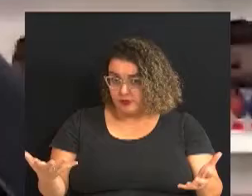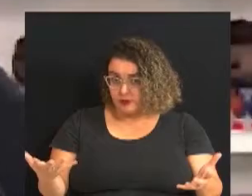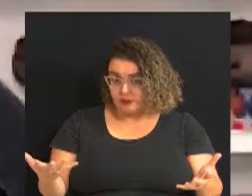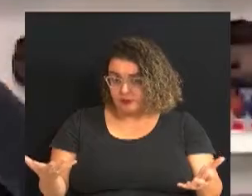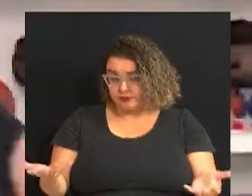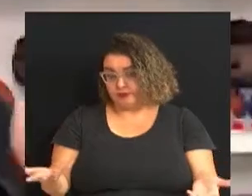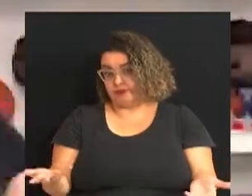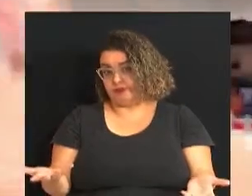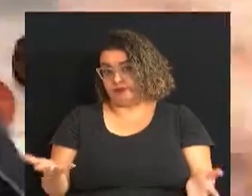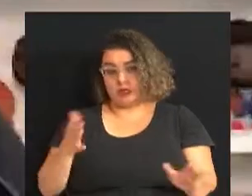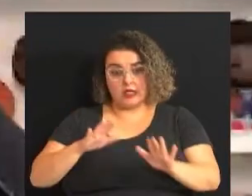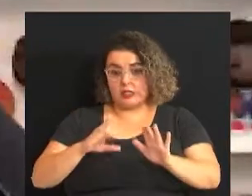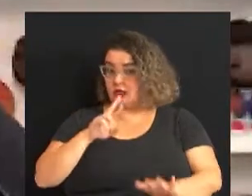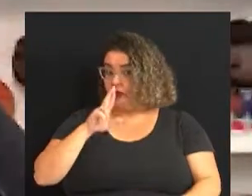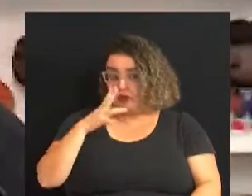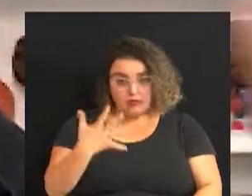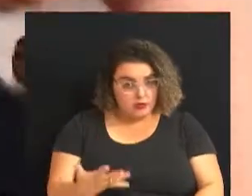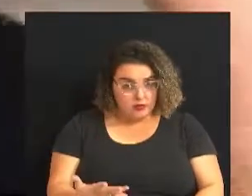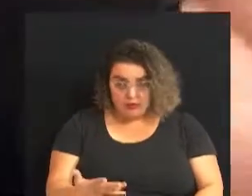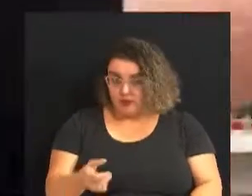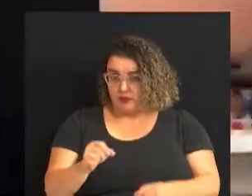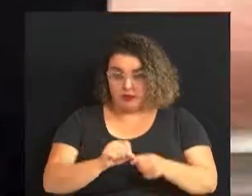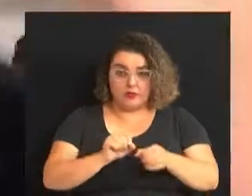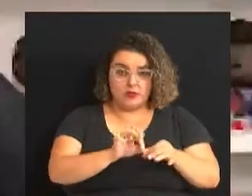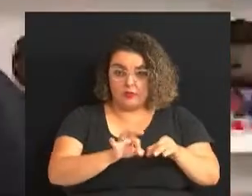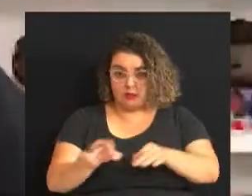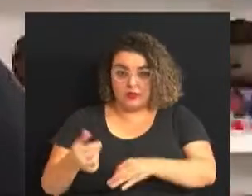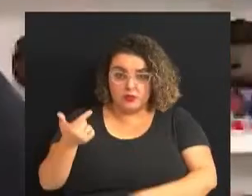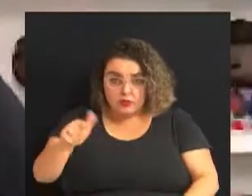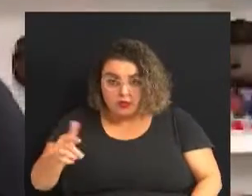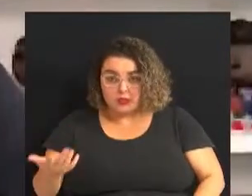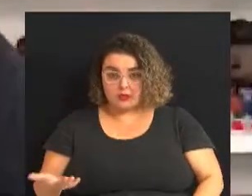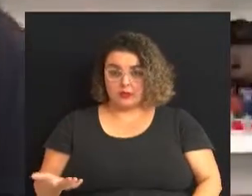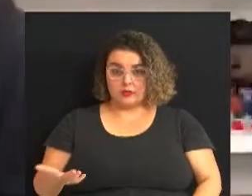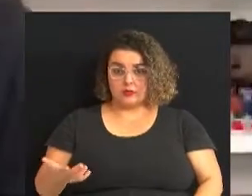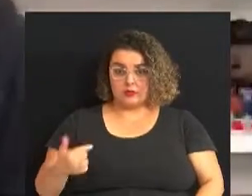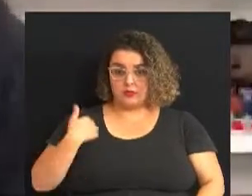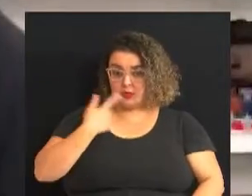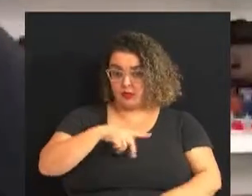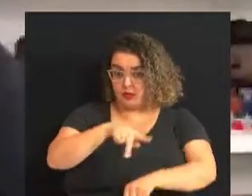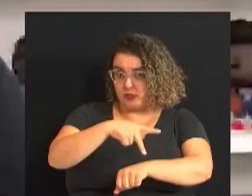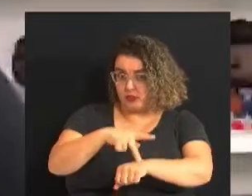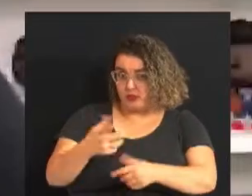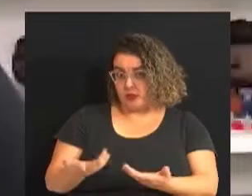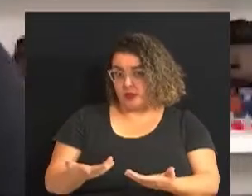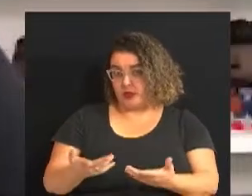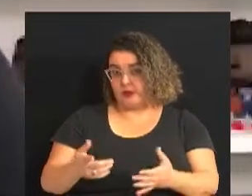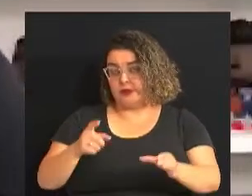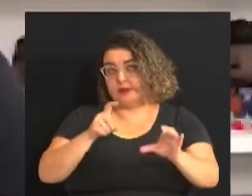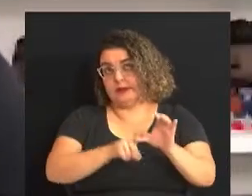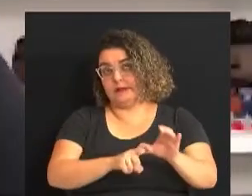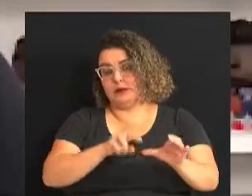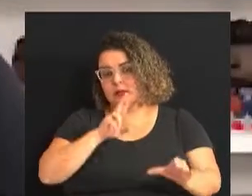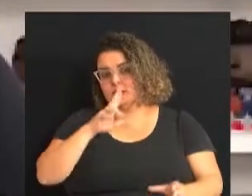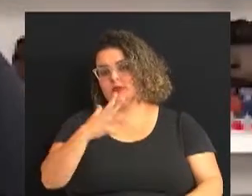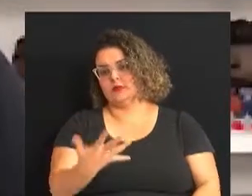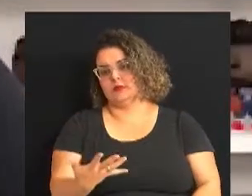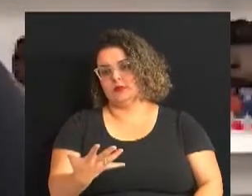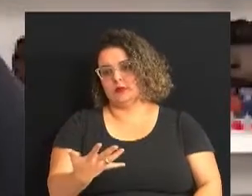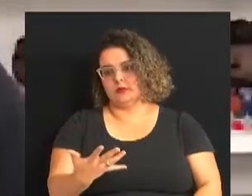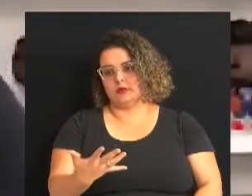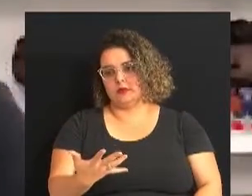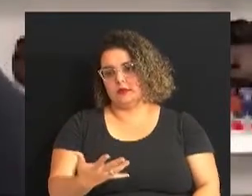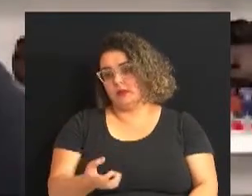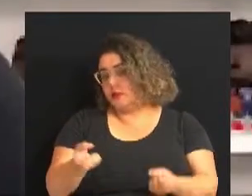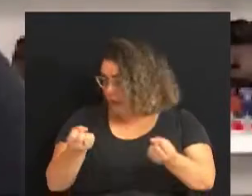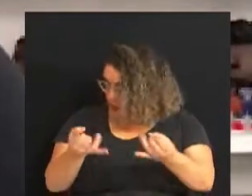nem o resultado faz com que o projeto siga, entendeu? Então a gente está num país que muito depende do resultado. Isso dá para explicar